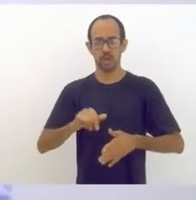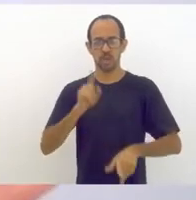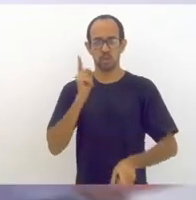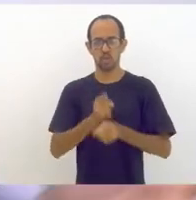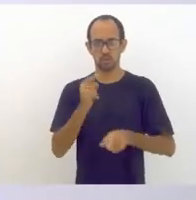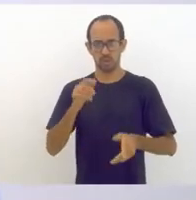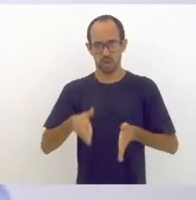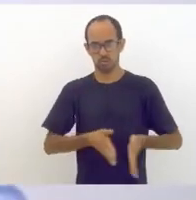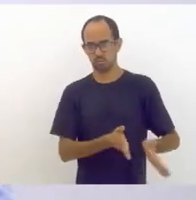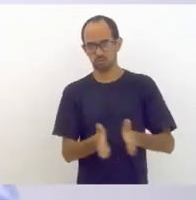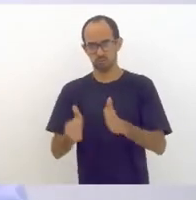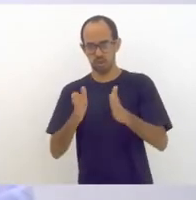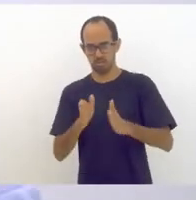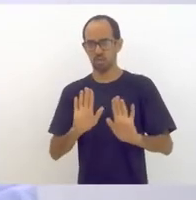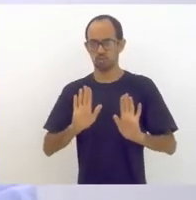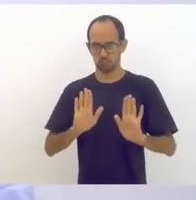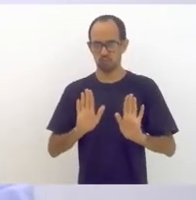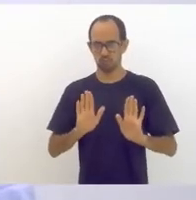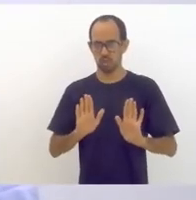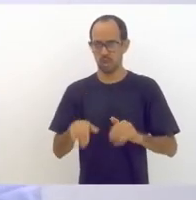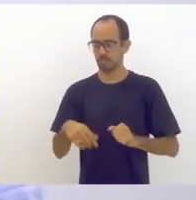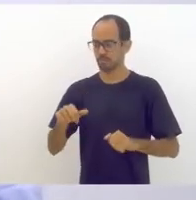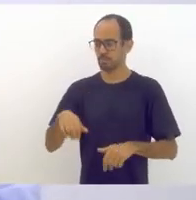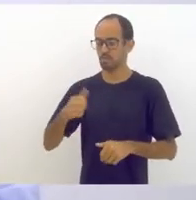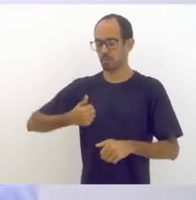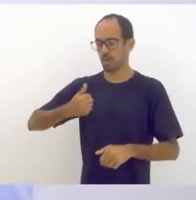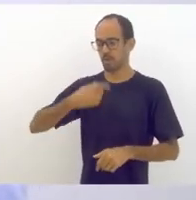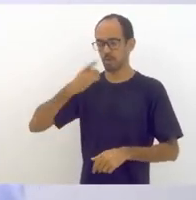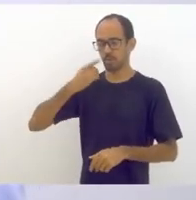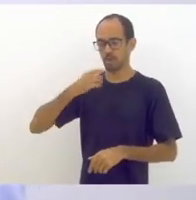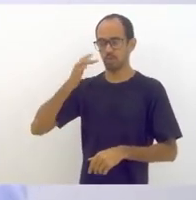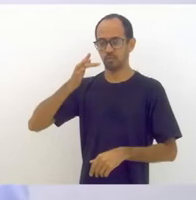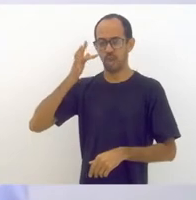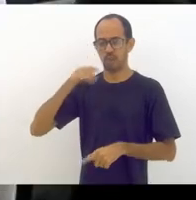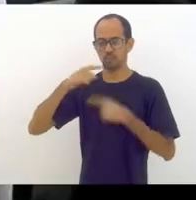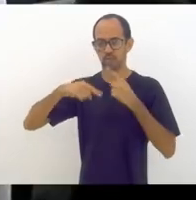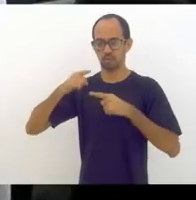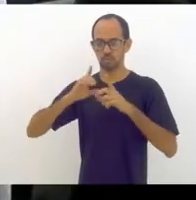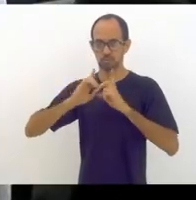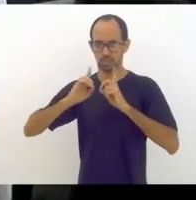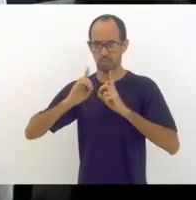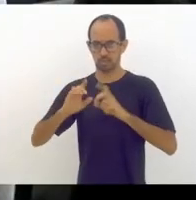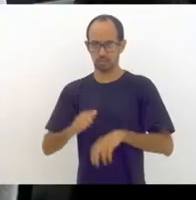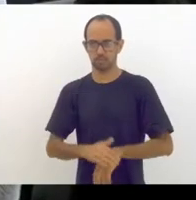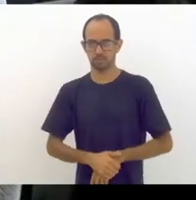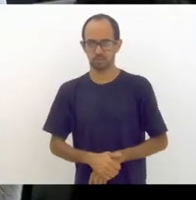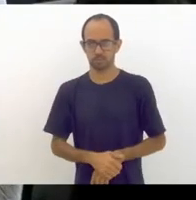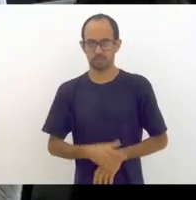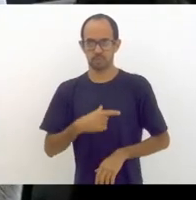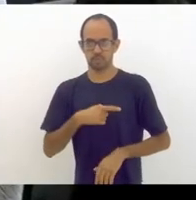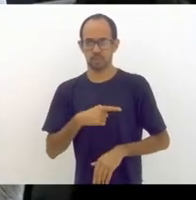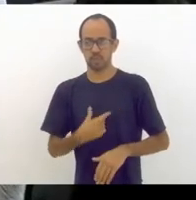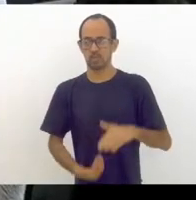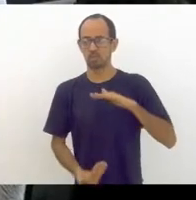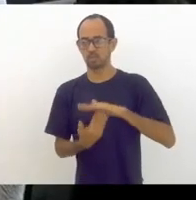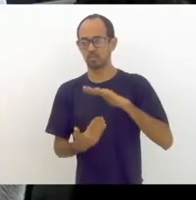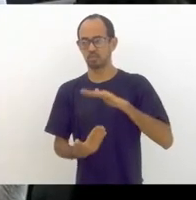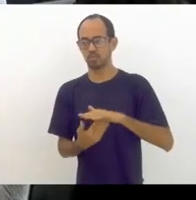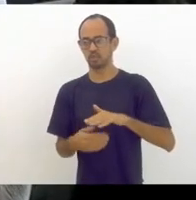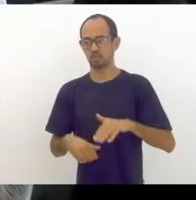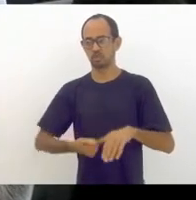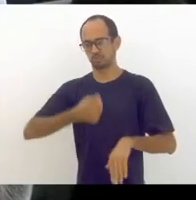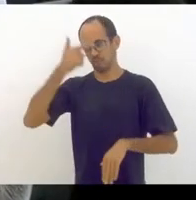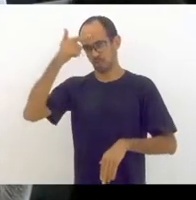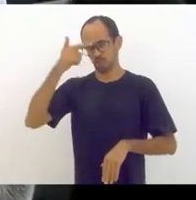um caminho. Então, passo a palavra ao deputado Flávio Serafim, aí a gente abre o debate aqui para os inscritos. Nós temos um teto aqui, tá, gente, de meio-dia.